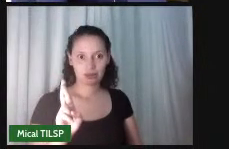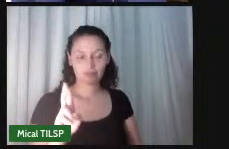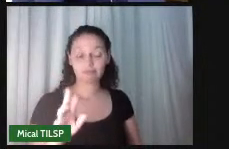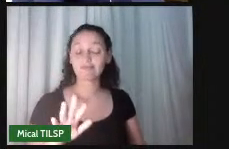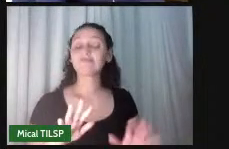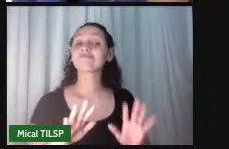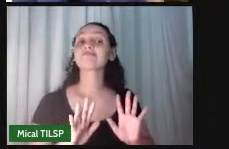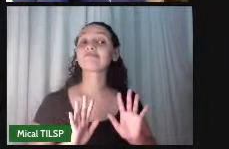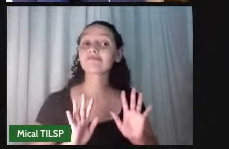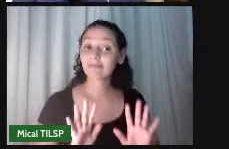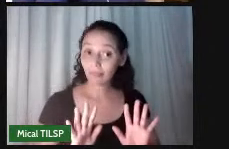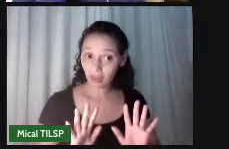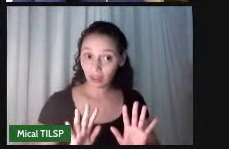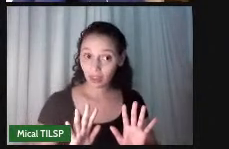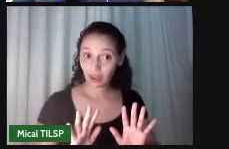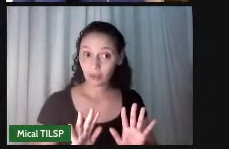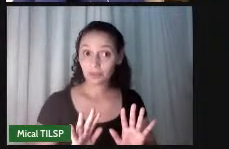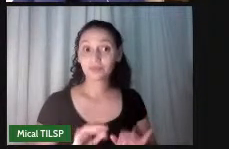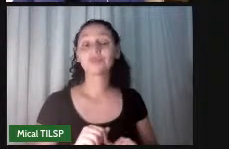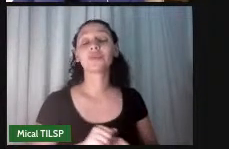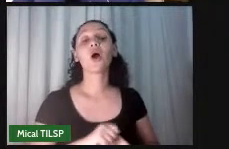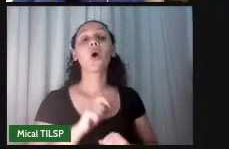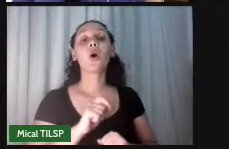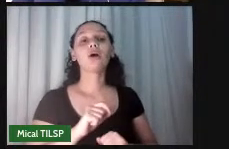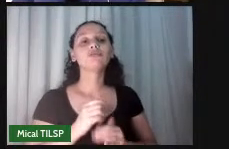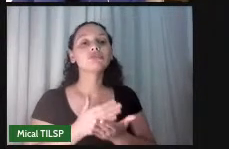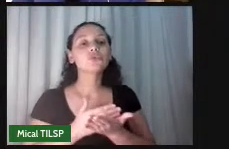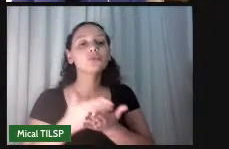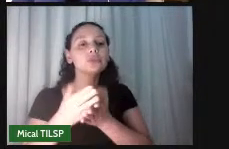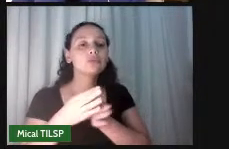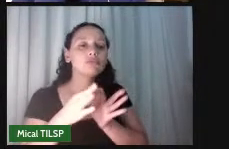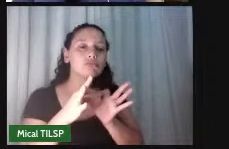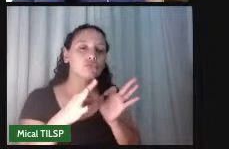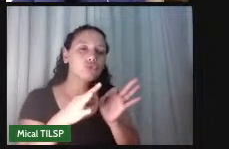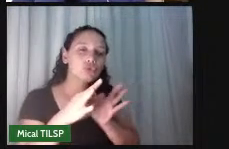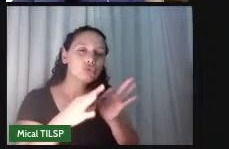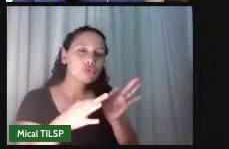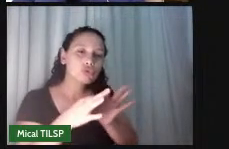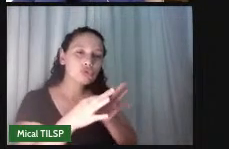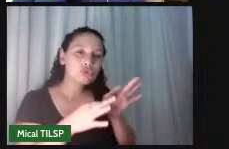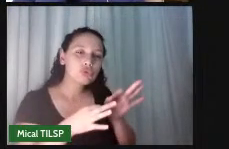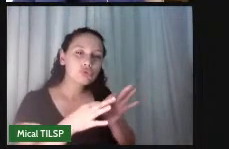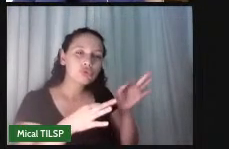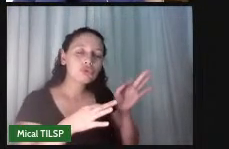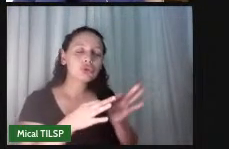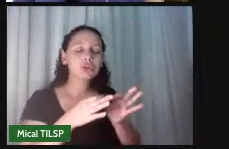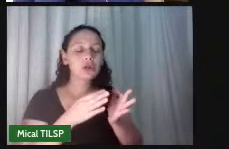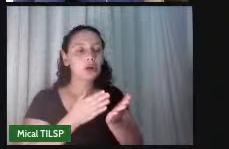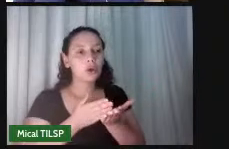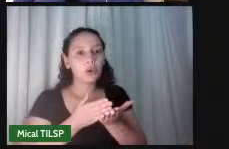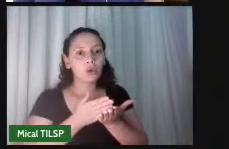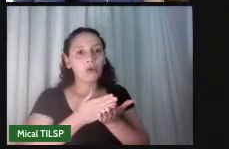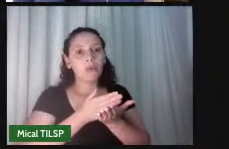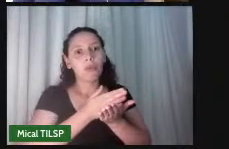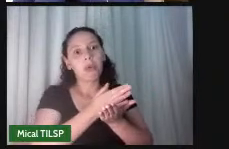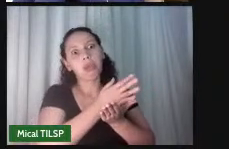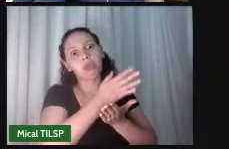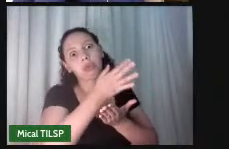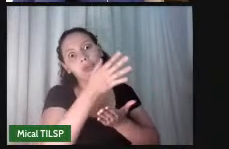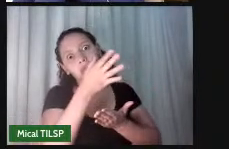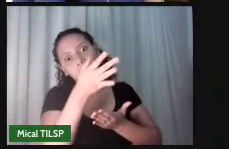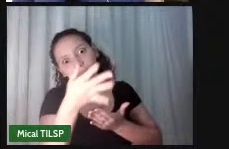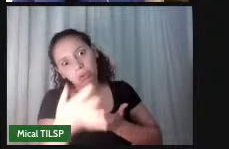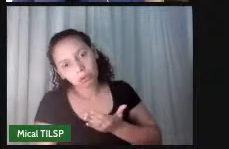um tratamento endodôntico, tá, desembolou, descambou para uma demanda